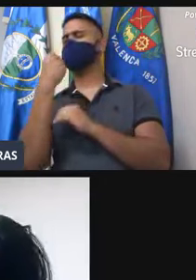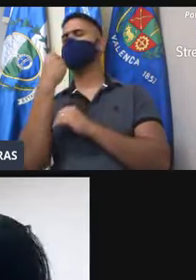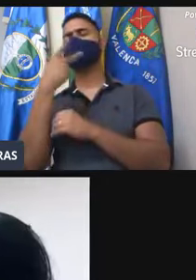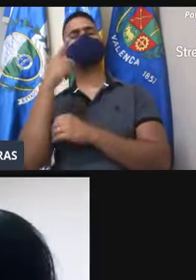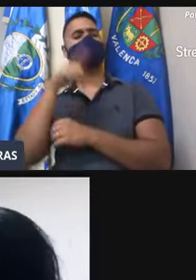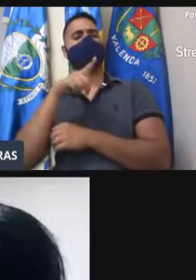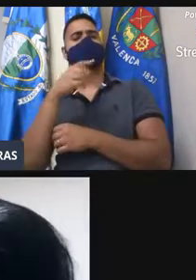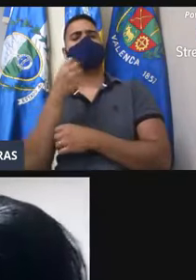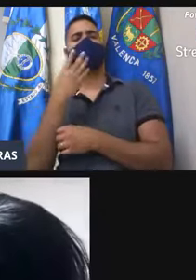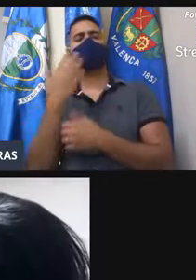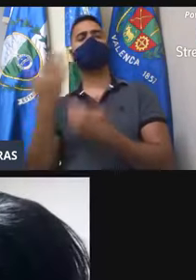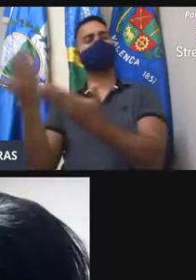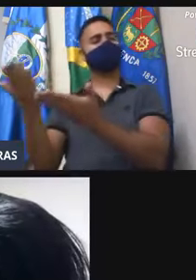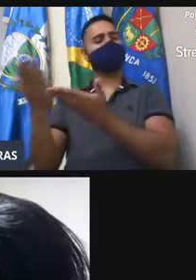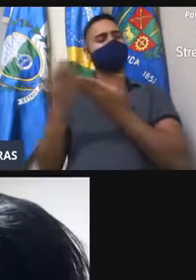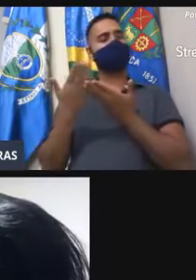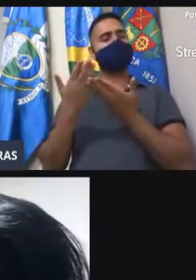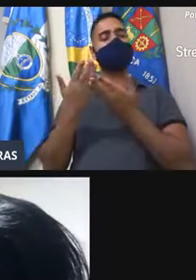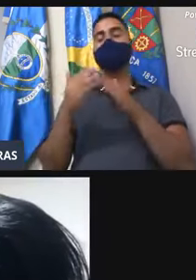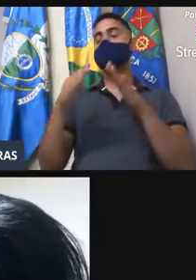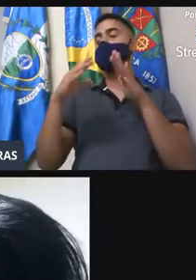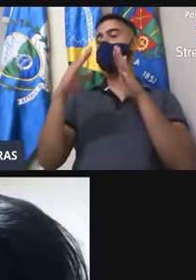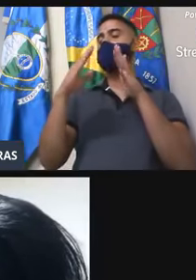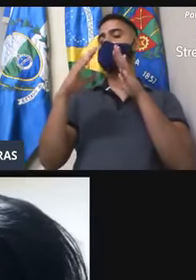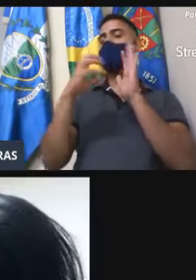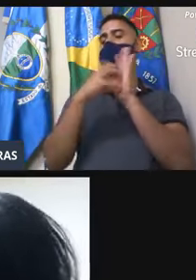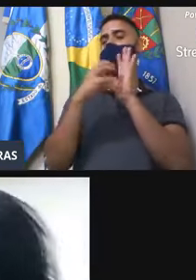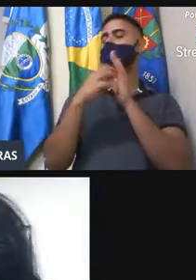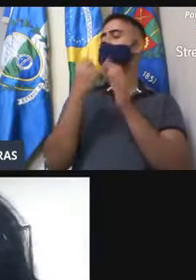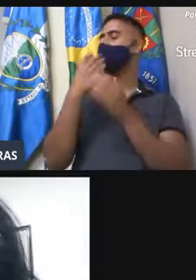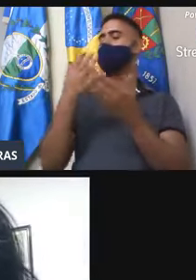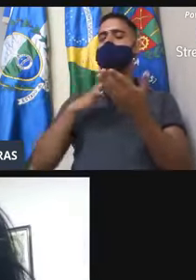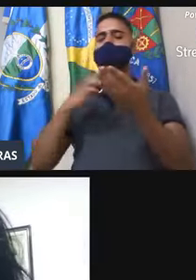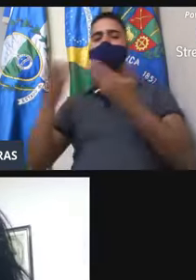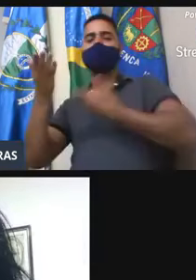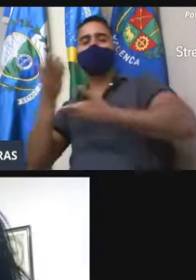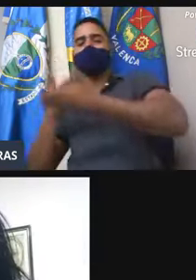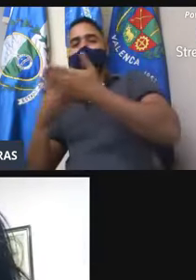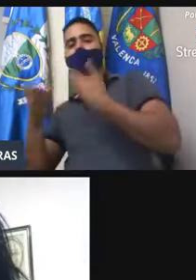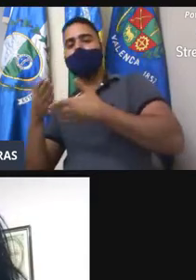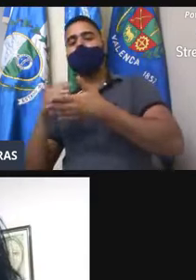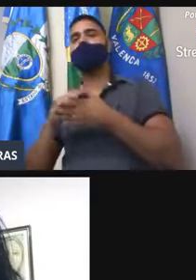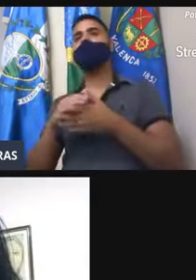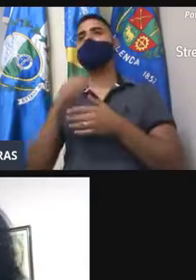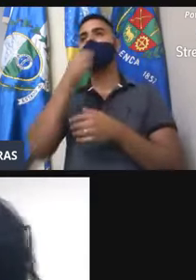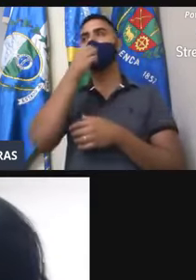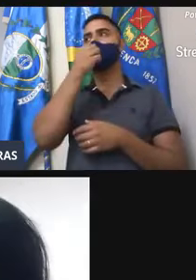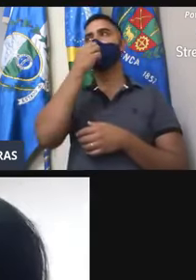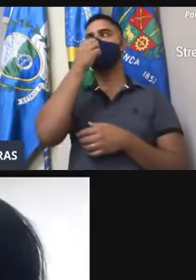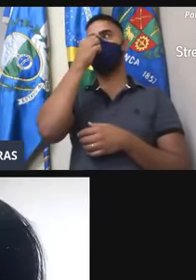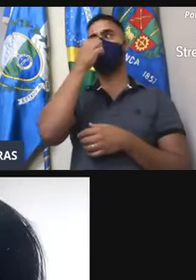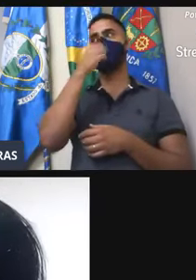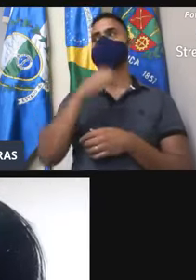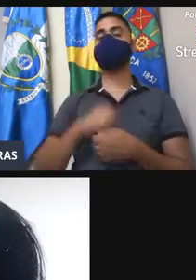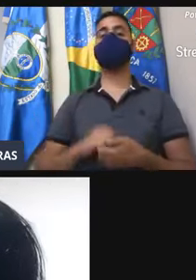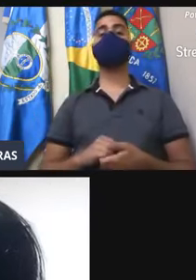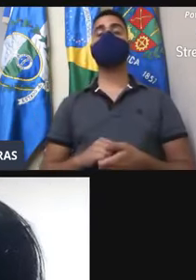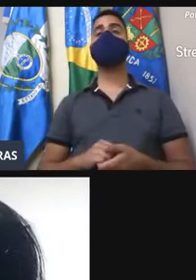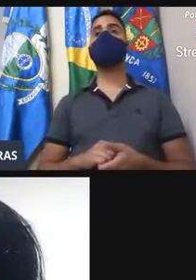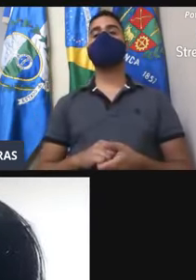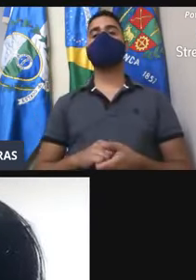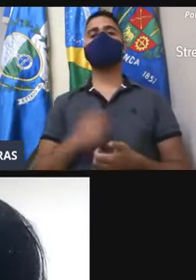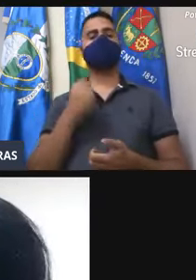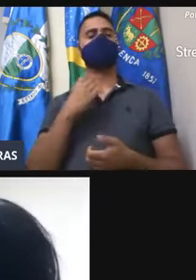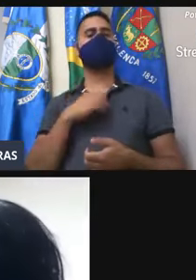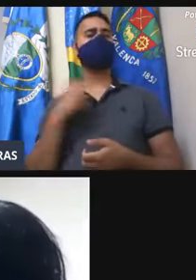aqui, né? A casa é para isso, né? Para bater esse papo, fazer essa interlocução. O vereador David tem falado isso, né? Através do vereador Rafael, então